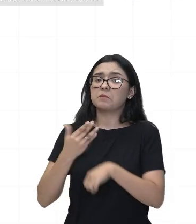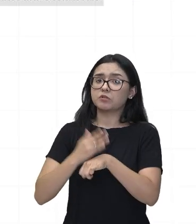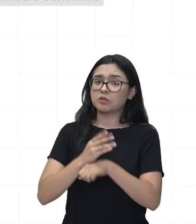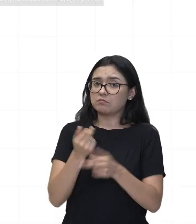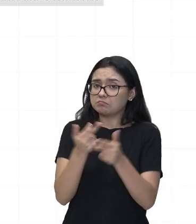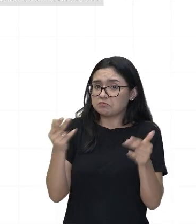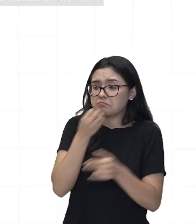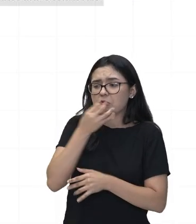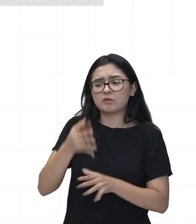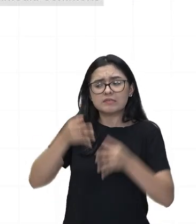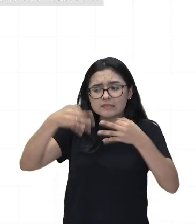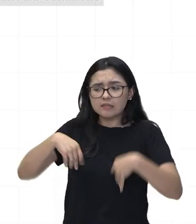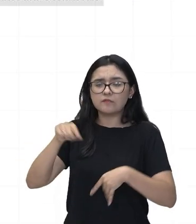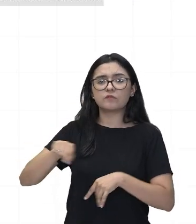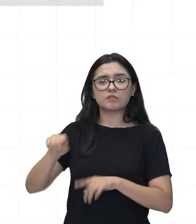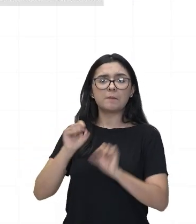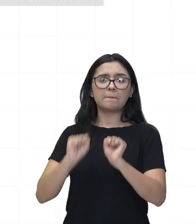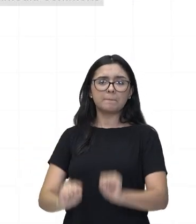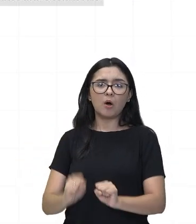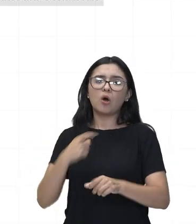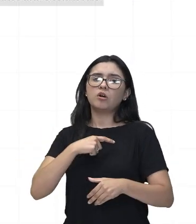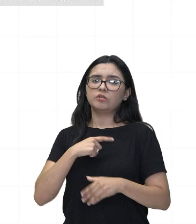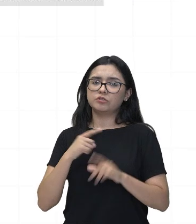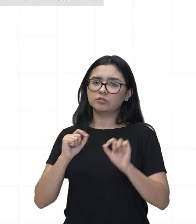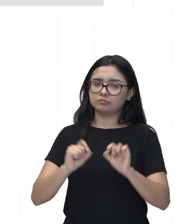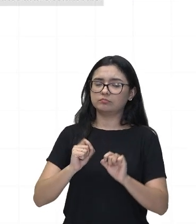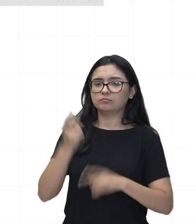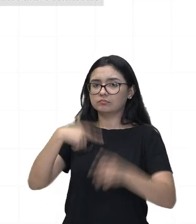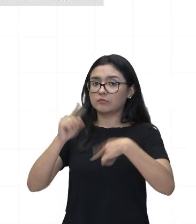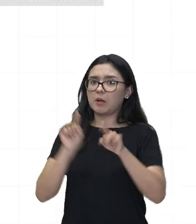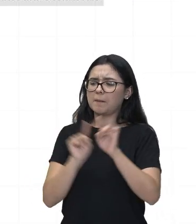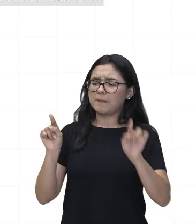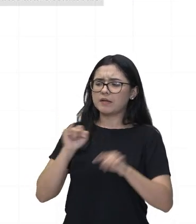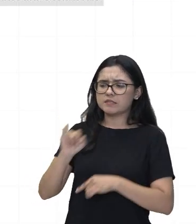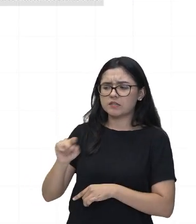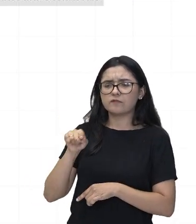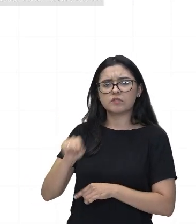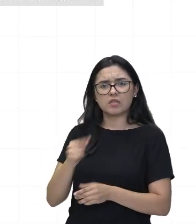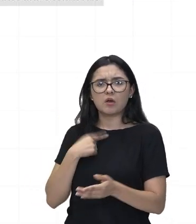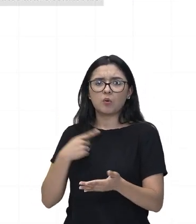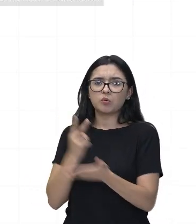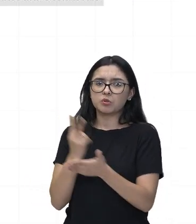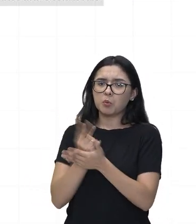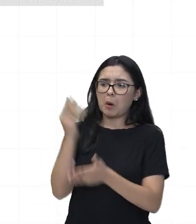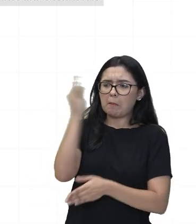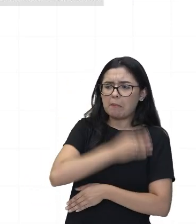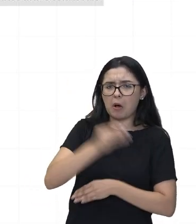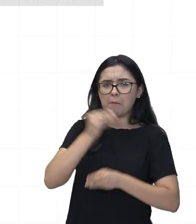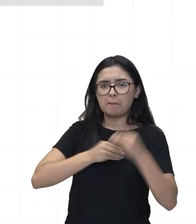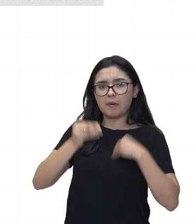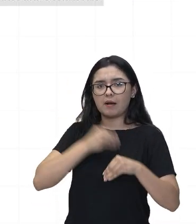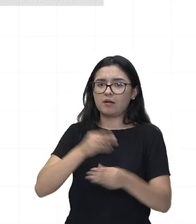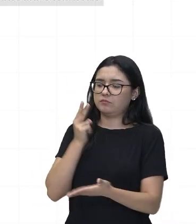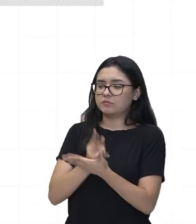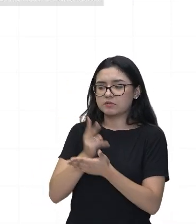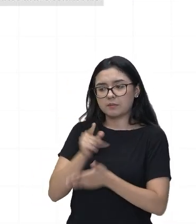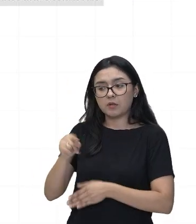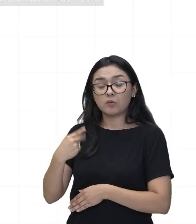sem dúvida alguma poderás reabilitar-se. Mas se procederes mal, o pecado estará à tua